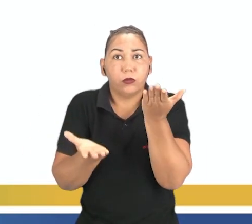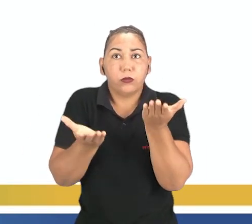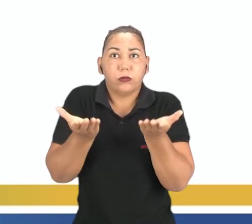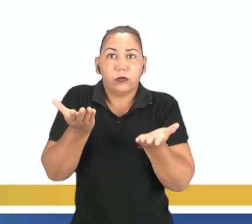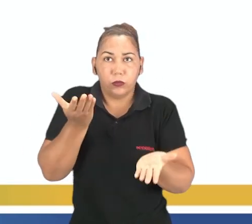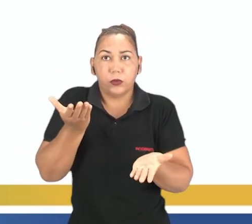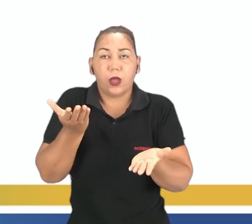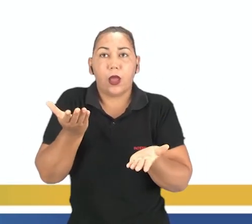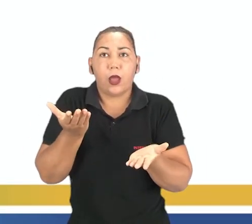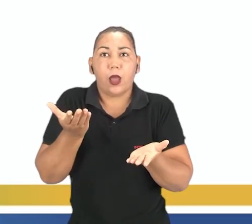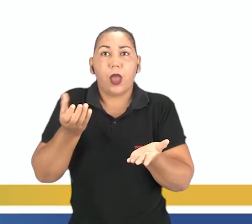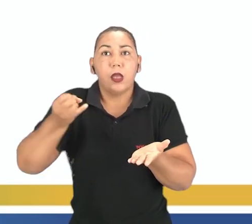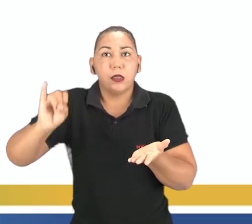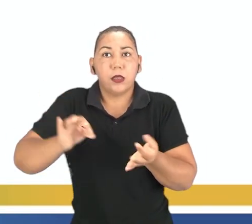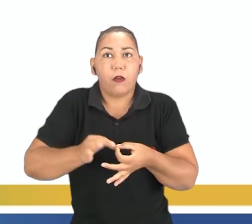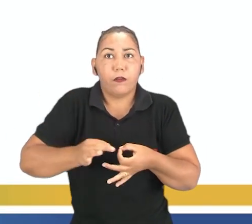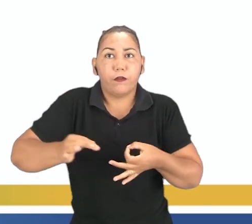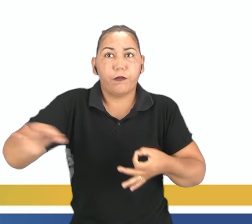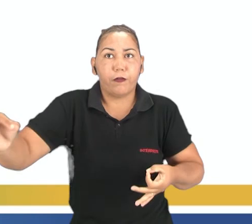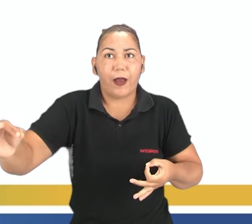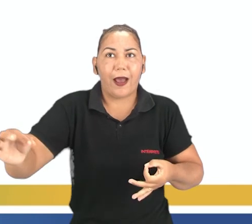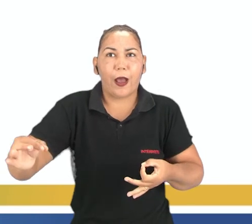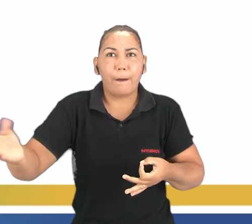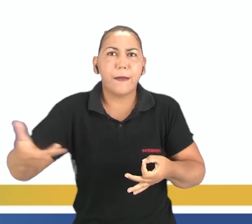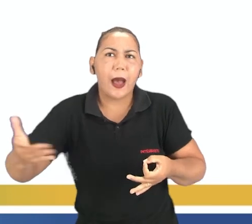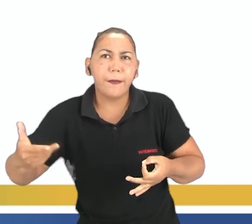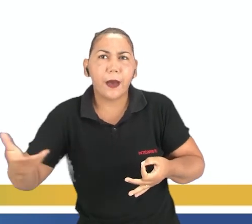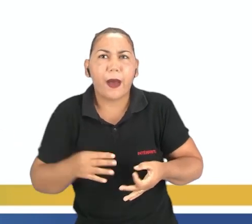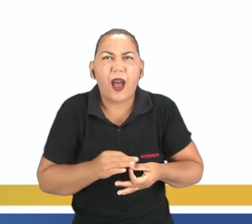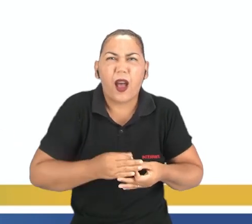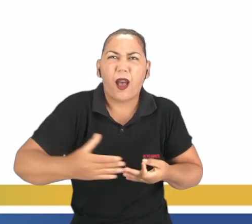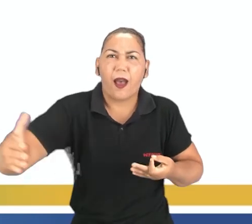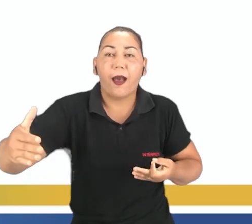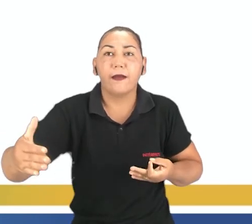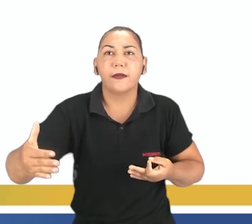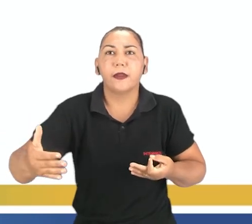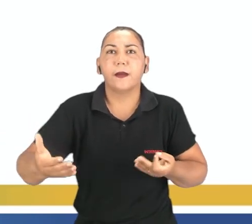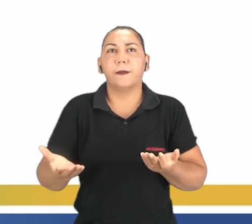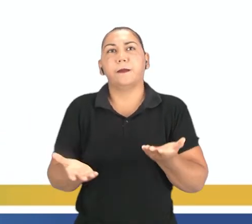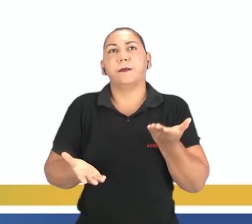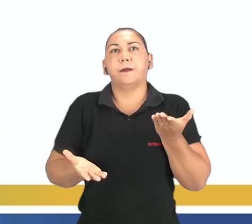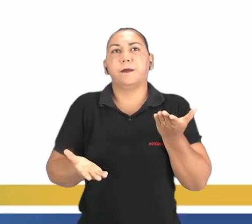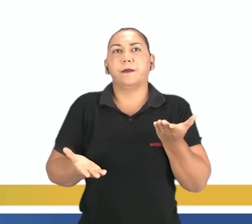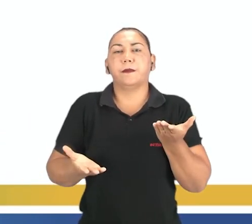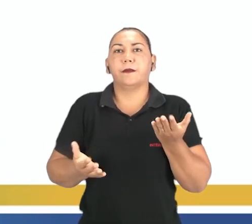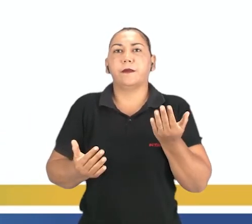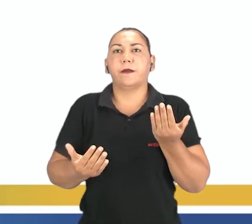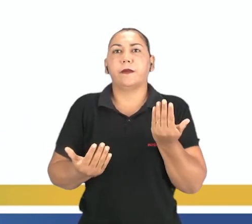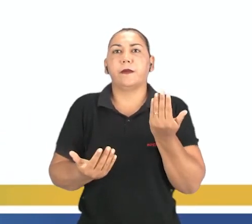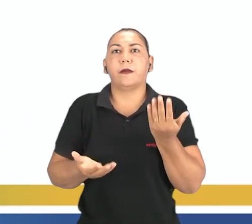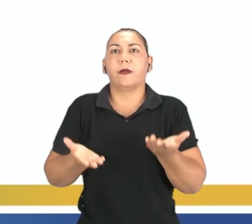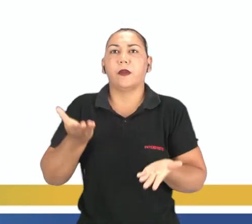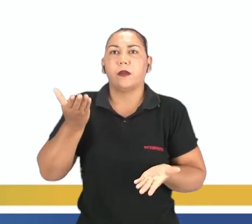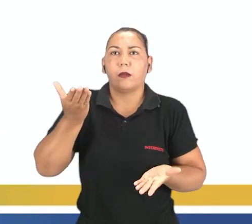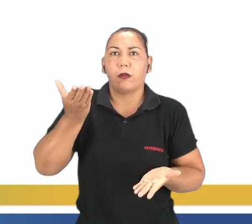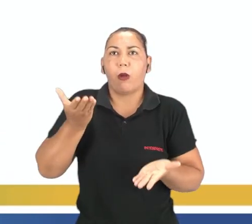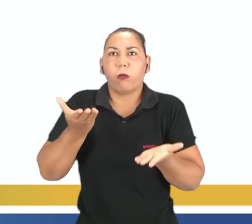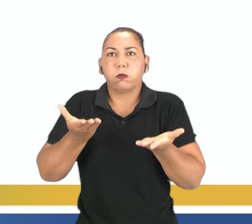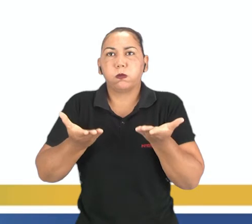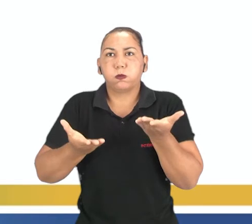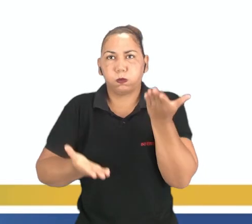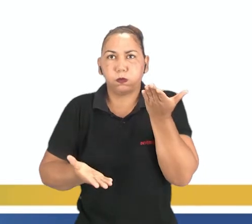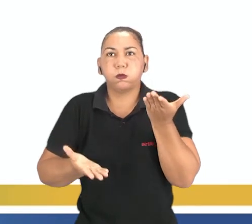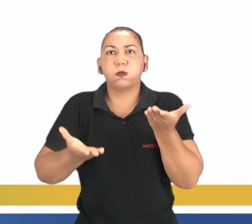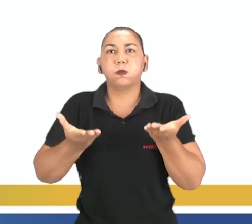eu aumento a velocidade, olha o que acontece com a setinha aí do tempo, ela fica na direção inversa, né? Então, como eu falei para